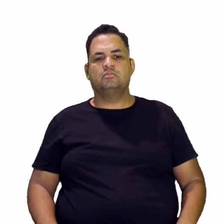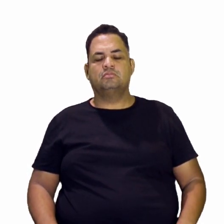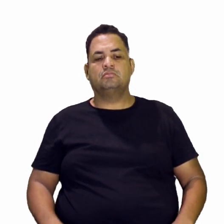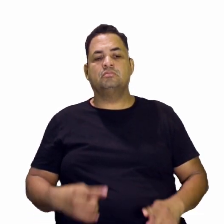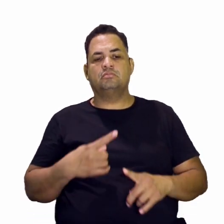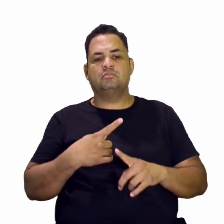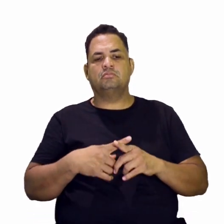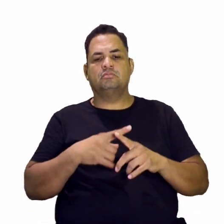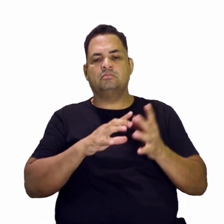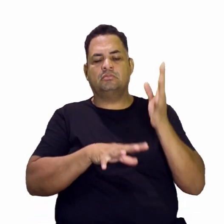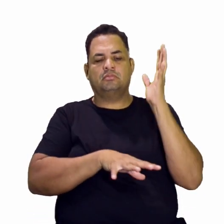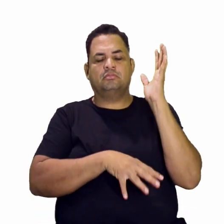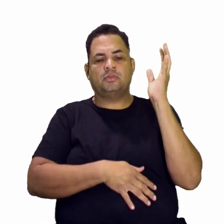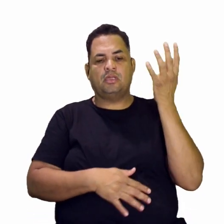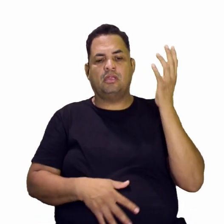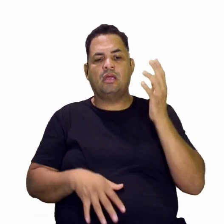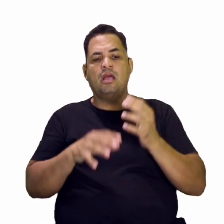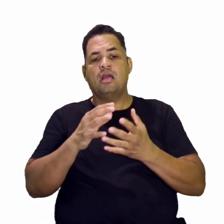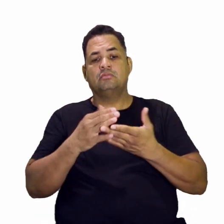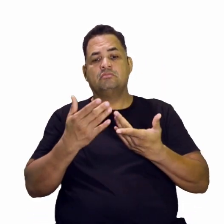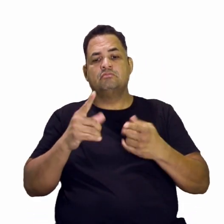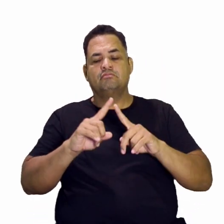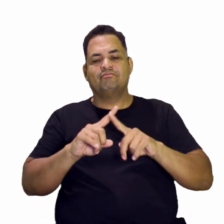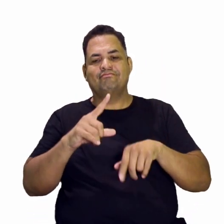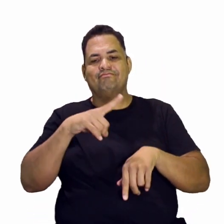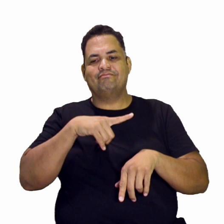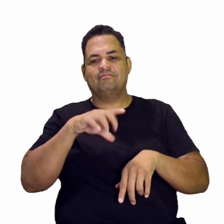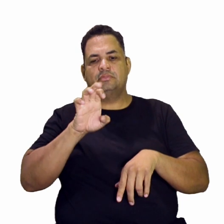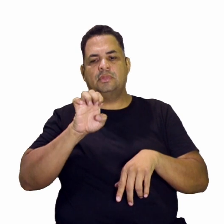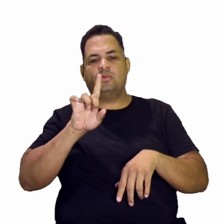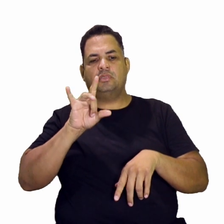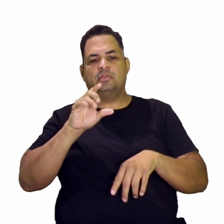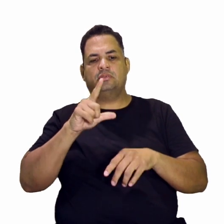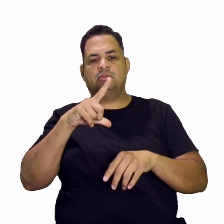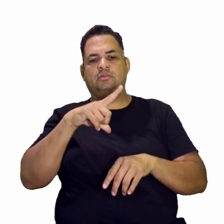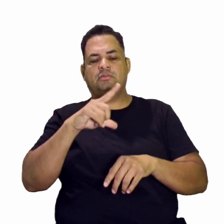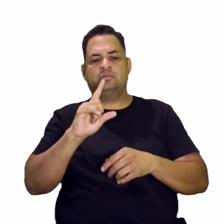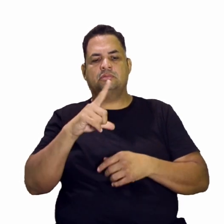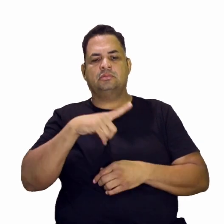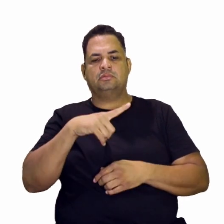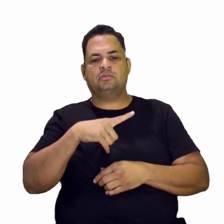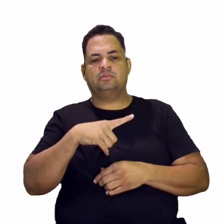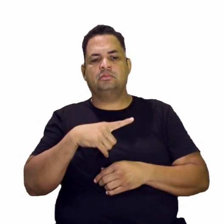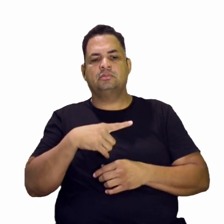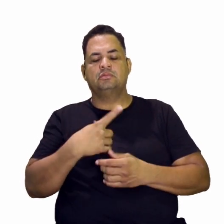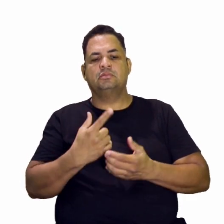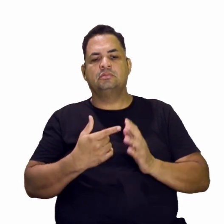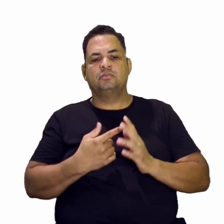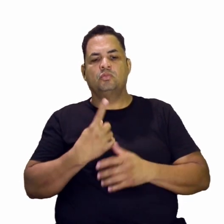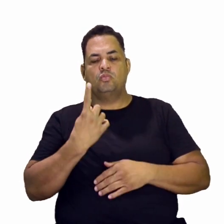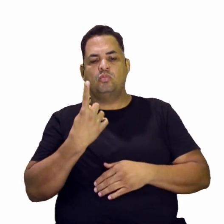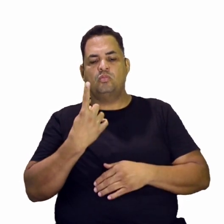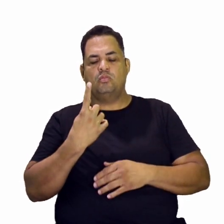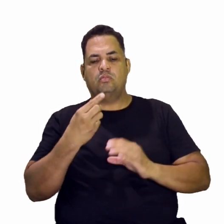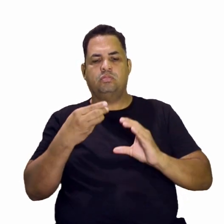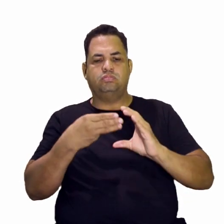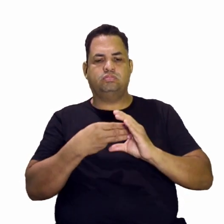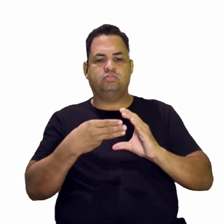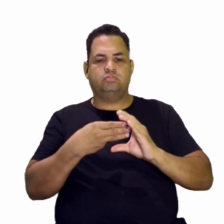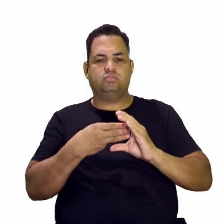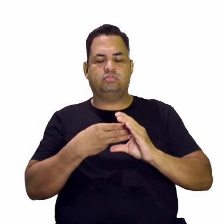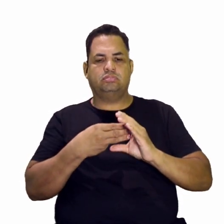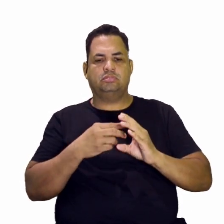heterótrofos por absorção. Além de serem eucariontes e ter representantes uni- e